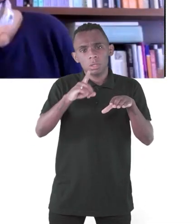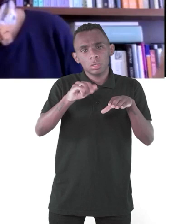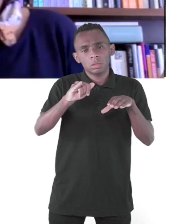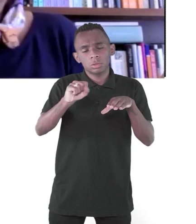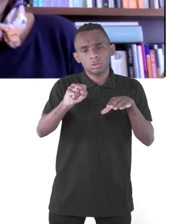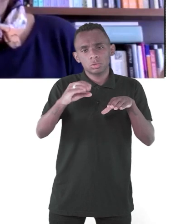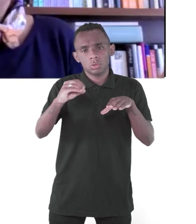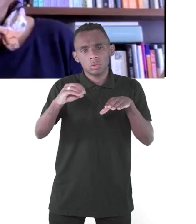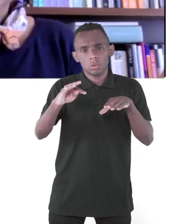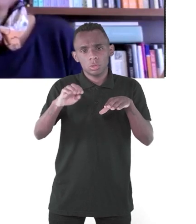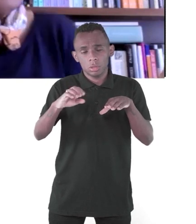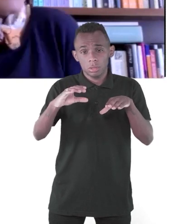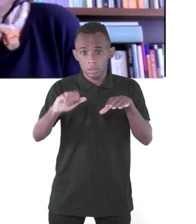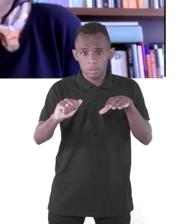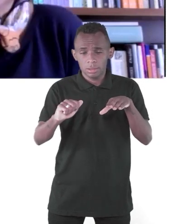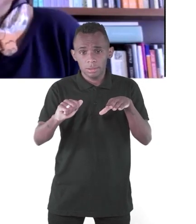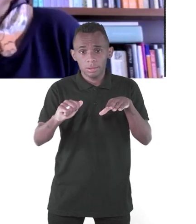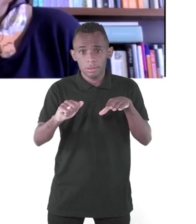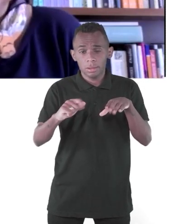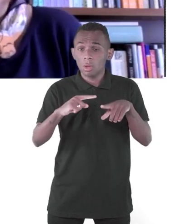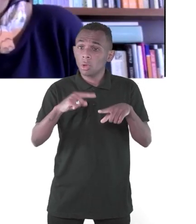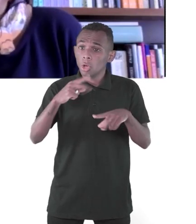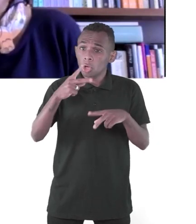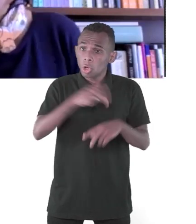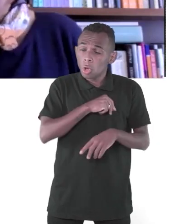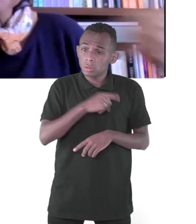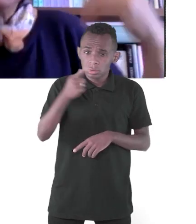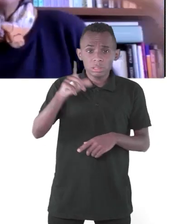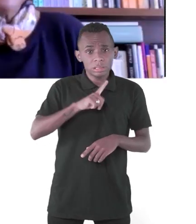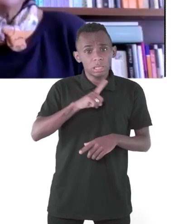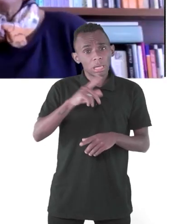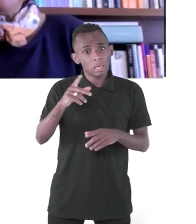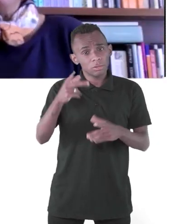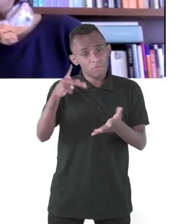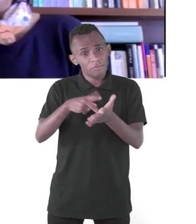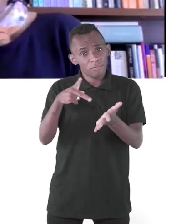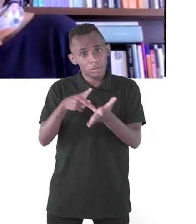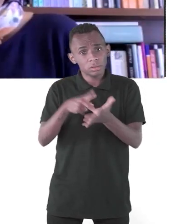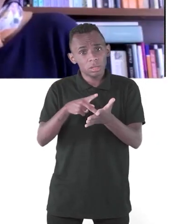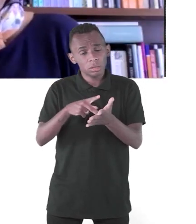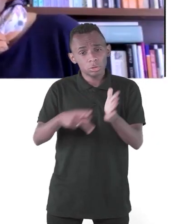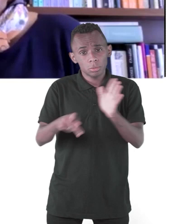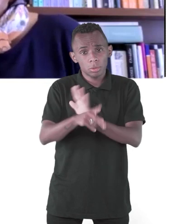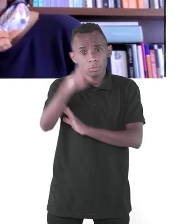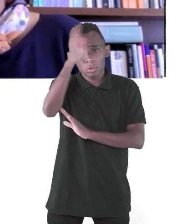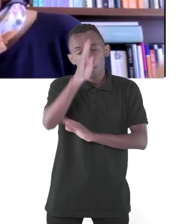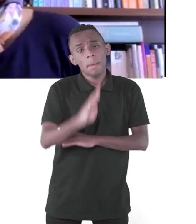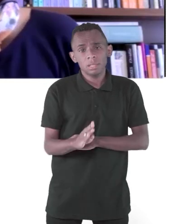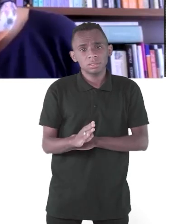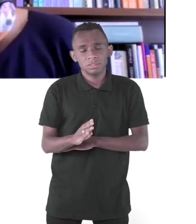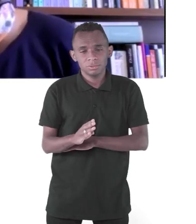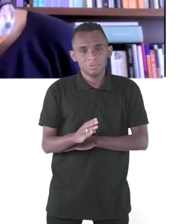Bacana, eu falei, olha, não era uma invenção da minha mãe, é um clássico da música brasileira.